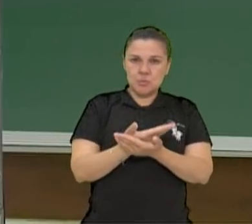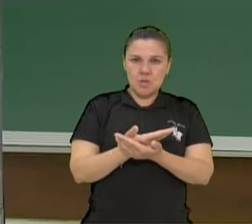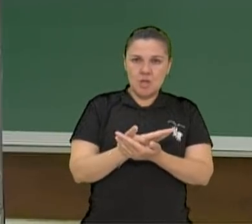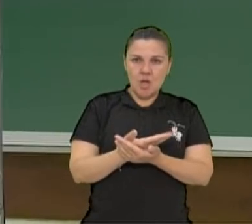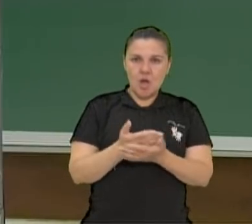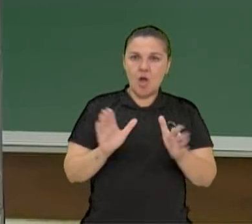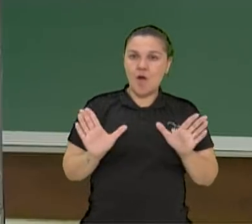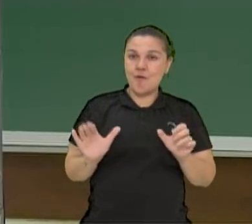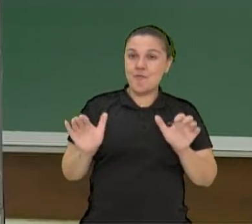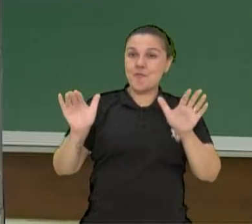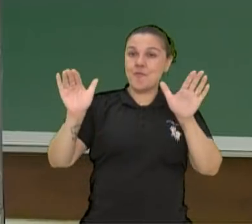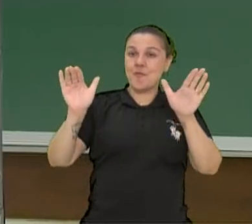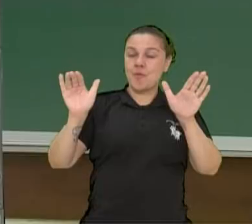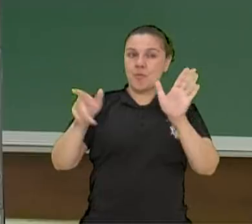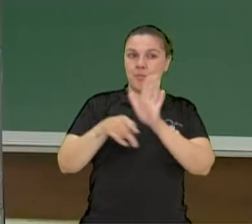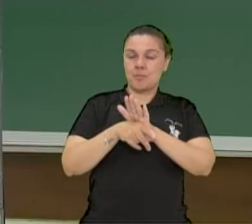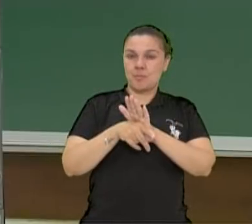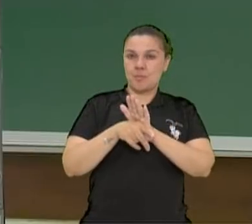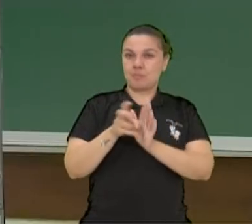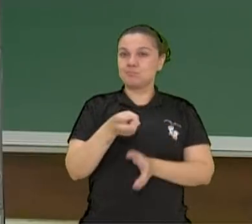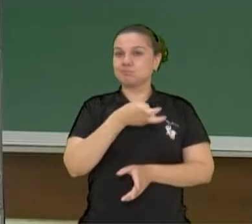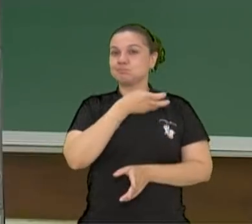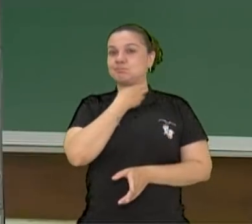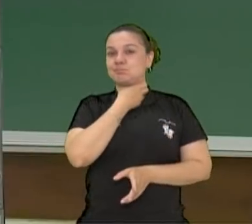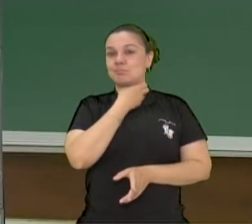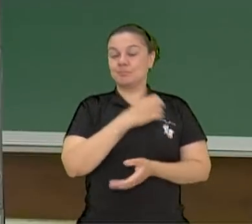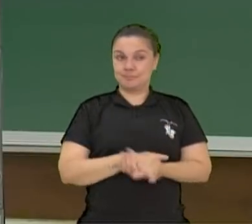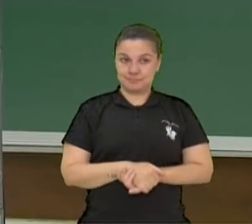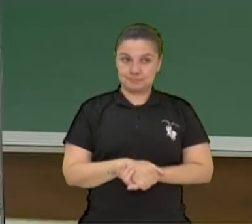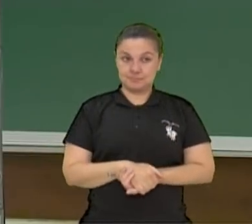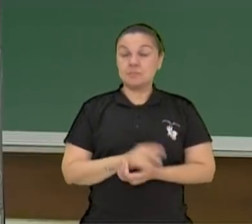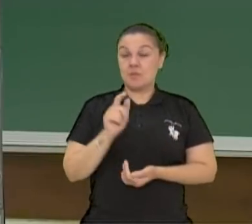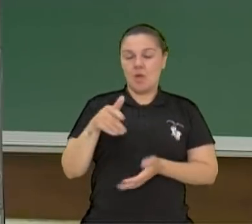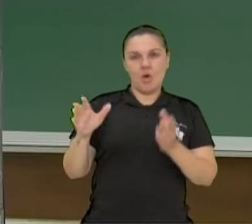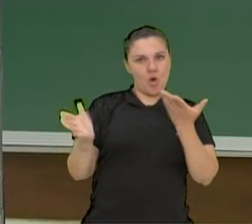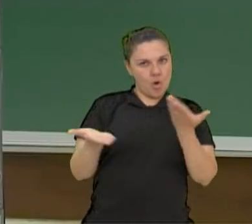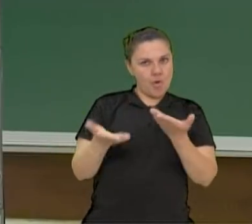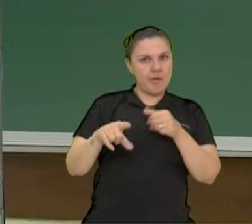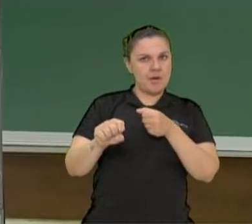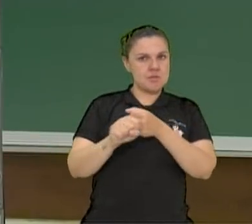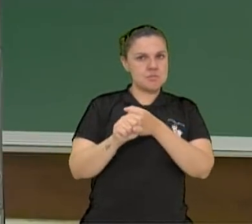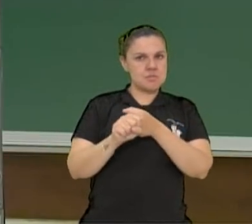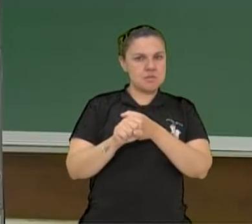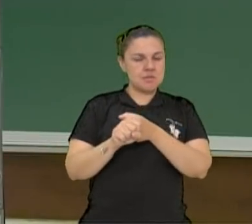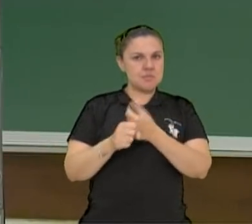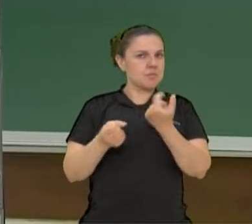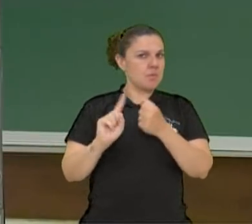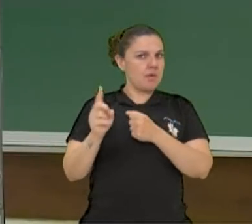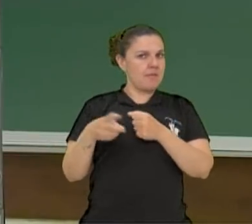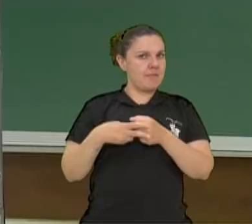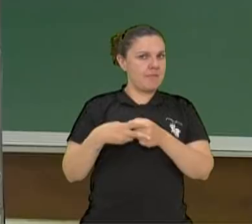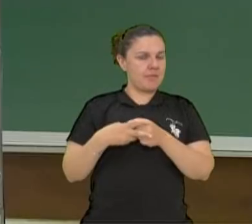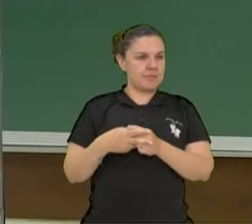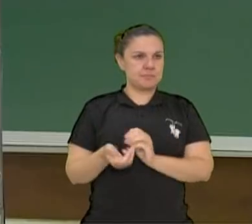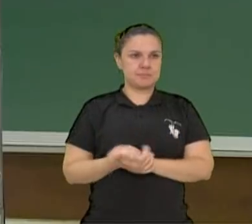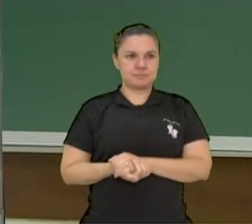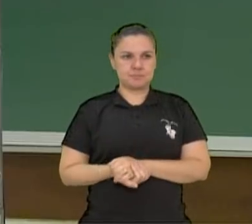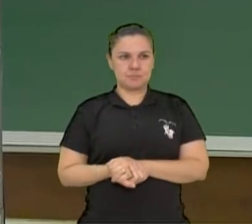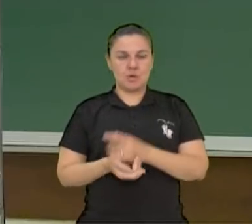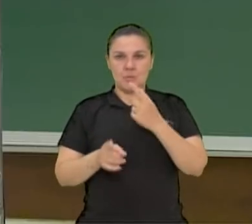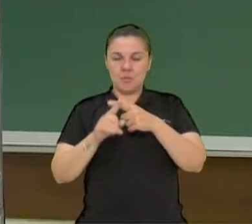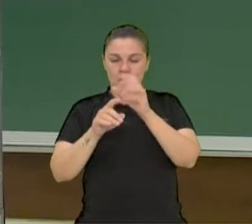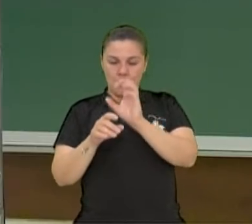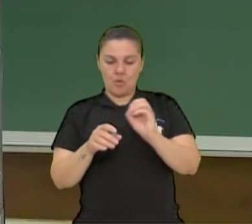morcegos. Agora, na segunda frase, eu tenho que voo é um substantivo, né? Voo não é verbo. Né? Por quê? Porque eu coloco ali o